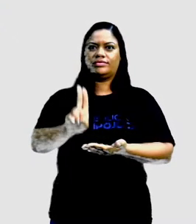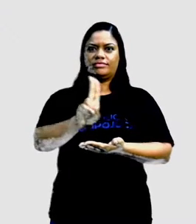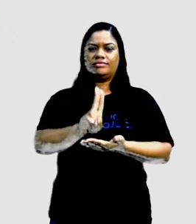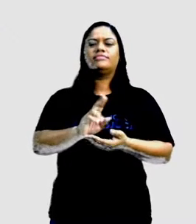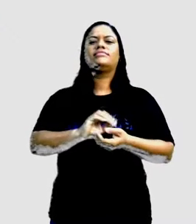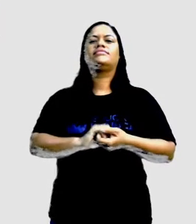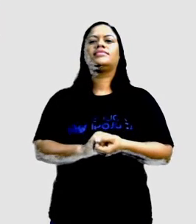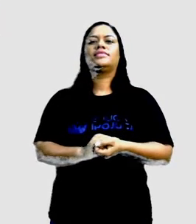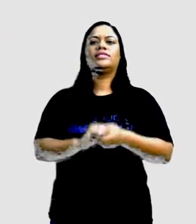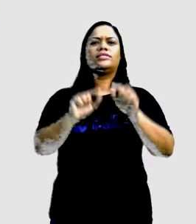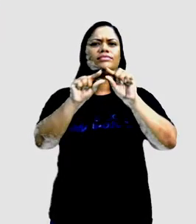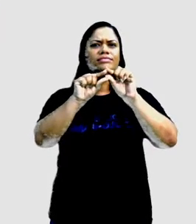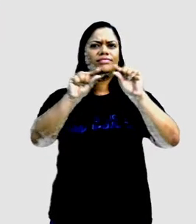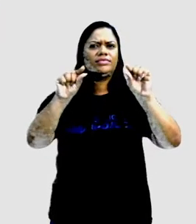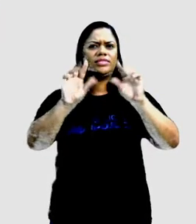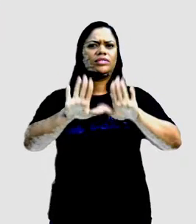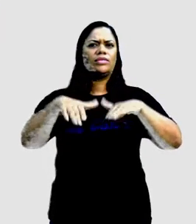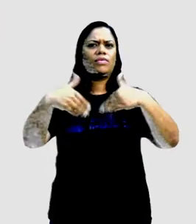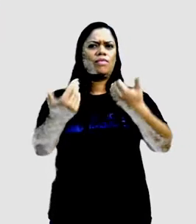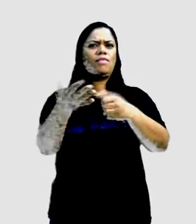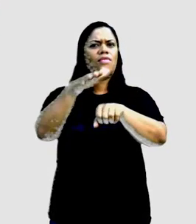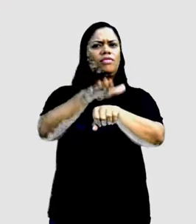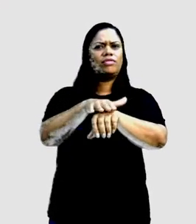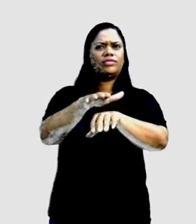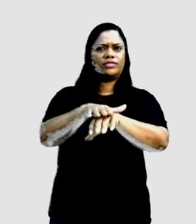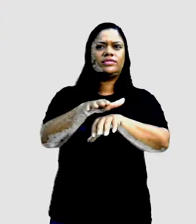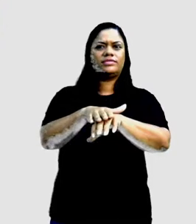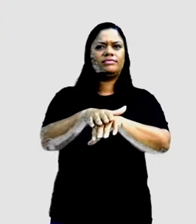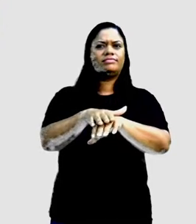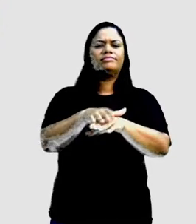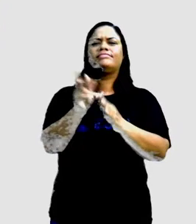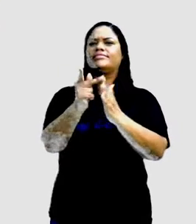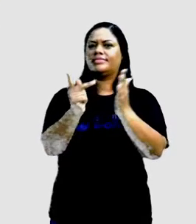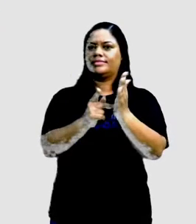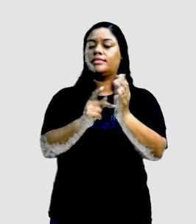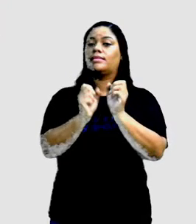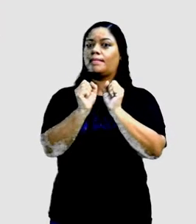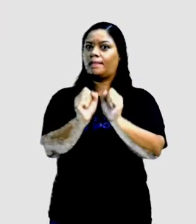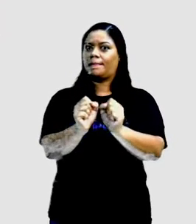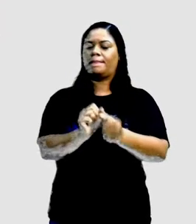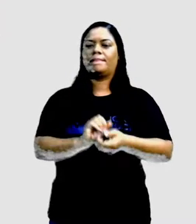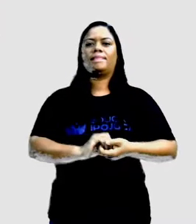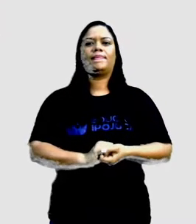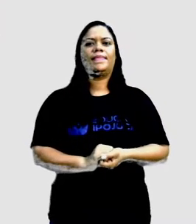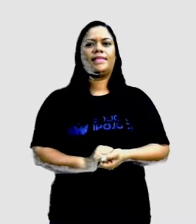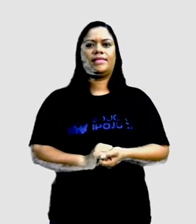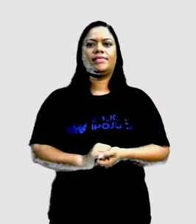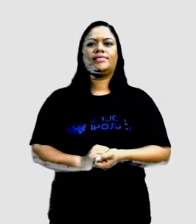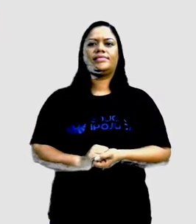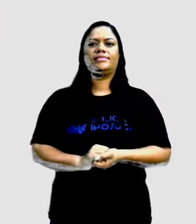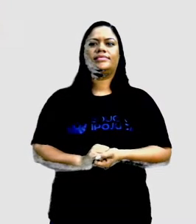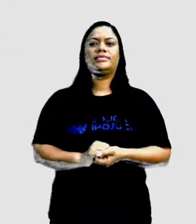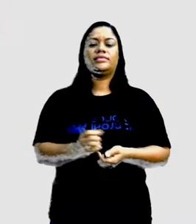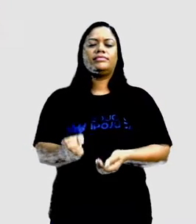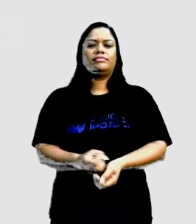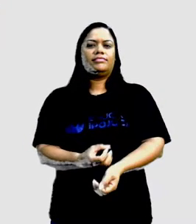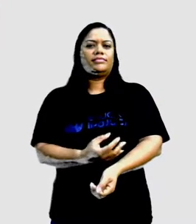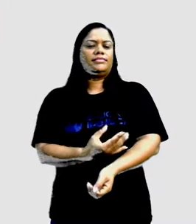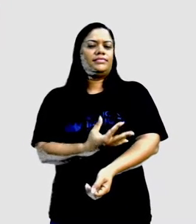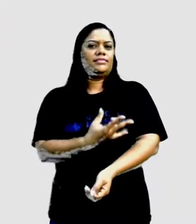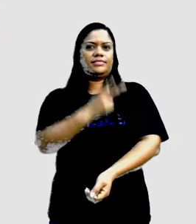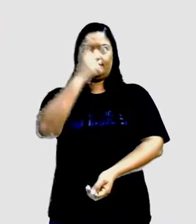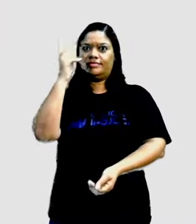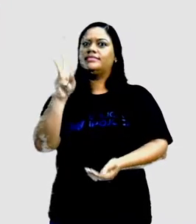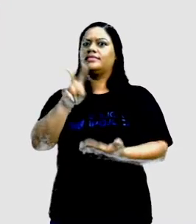versos. E qual é a função afinal de um poema, gente? Então ele pode ser, ter a finalidade de emocionar o